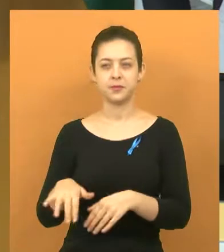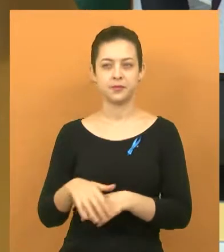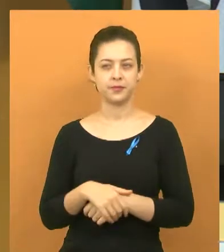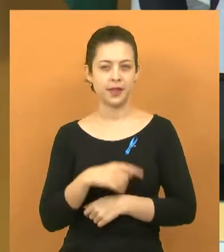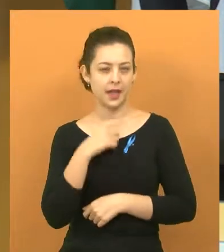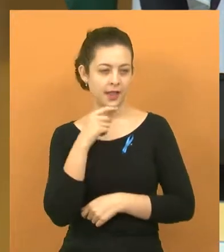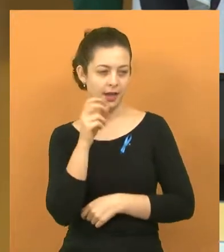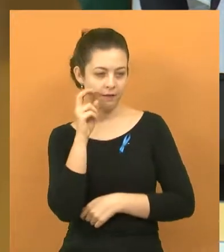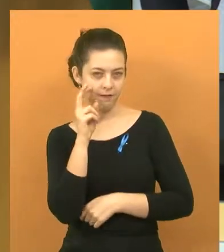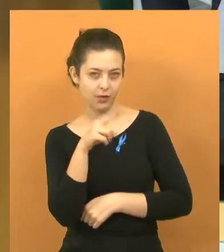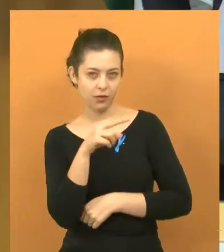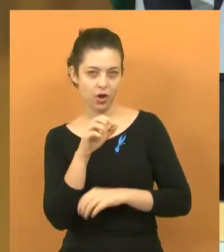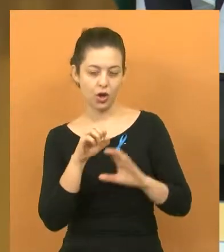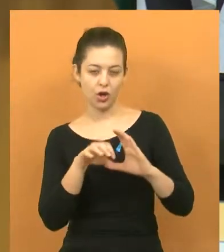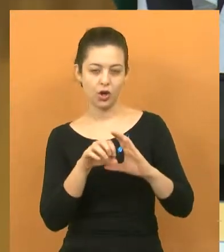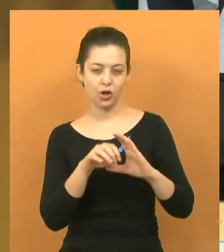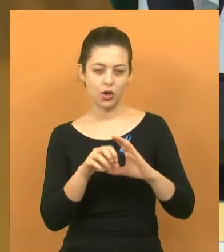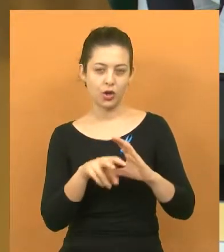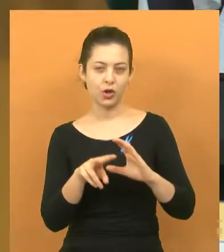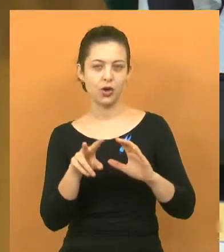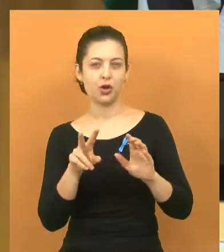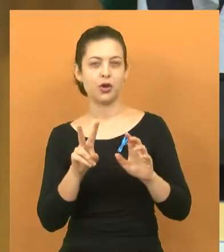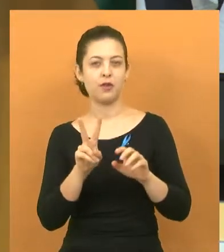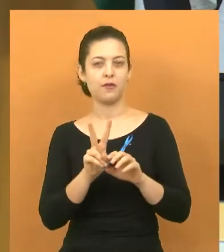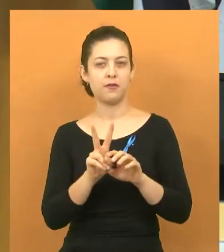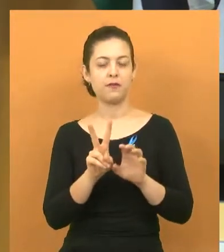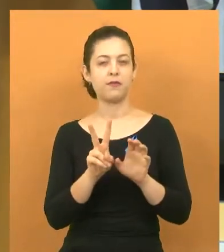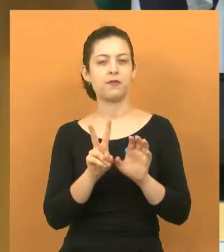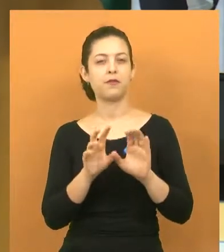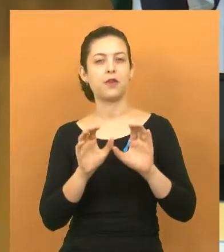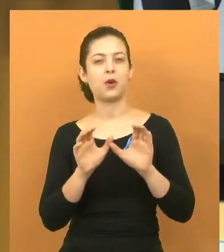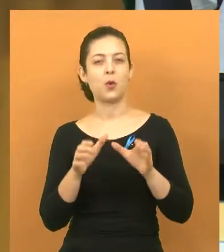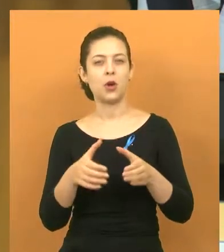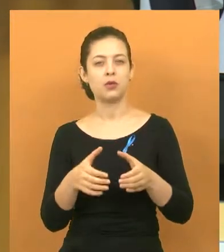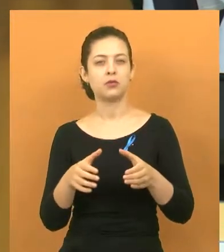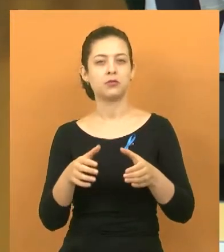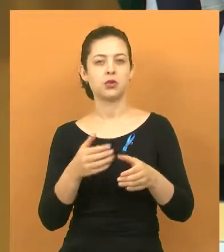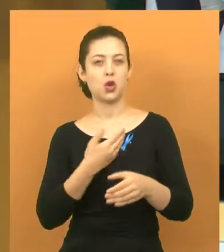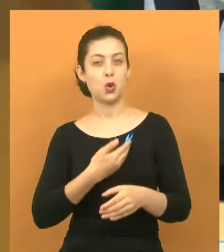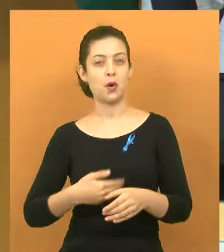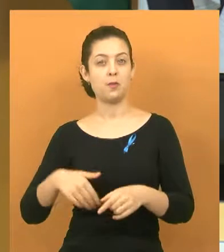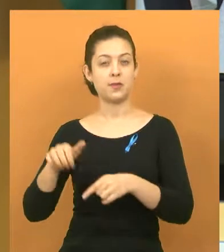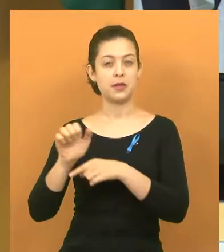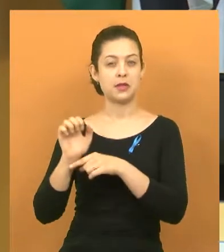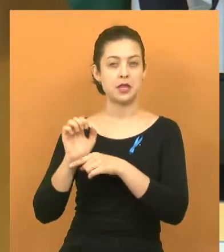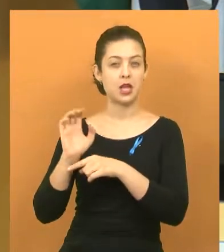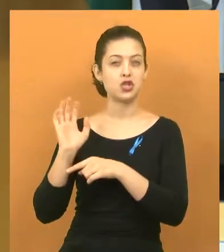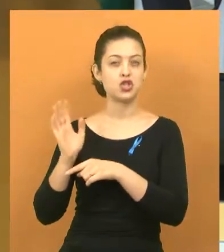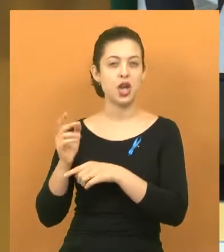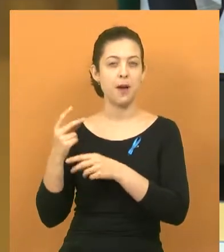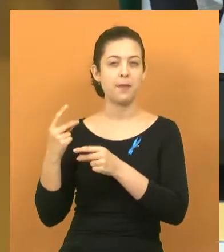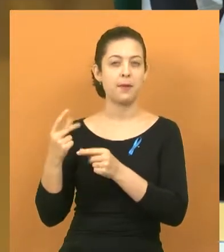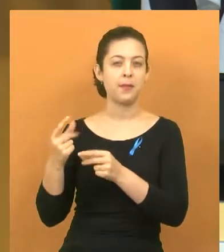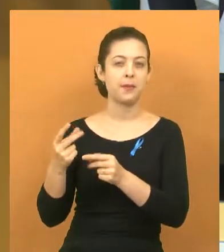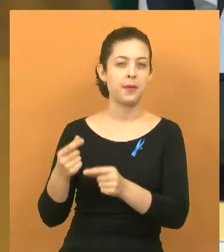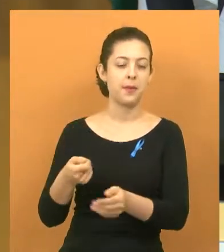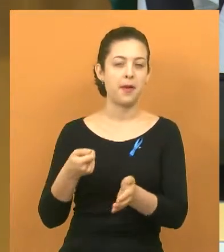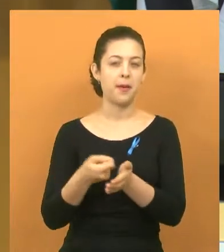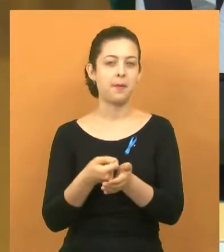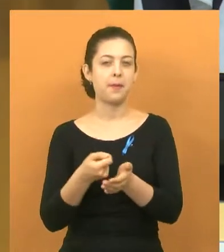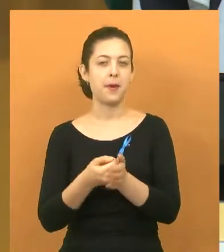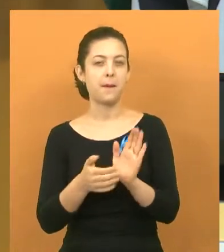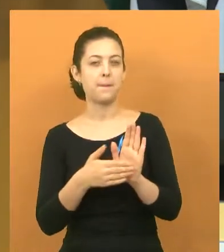isso aqui, nem na Rede Globo, nem na Vanguarda. Por quê? Porque, como o governo do Estado está há muito tempo já, ele banca essas emissoras